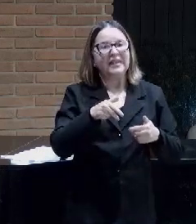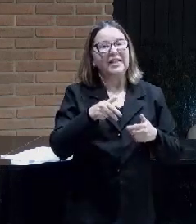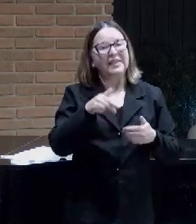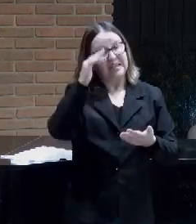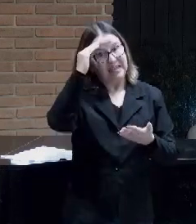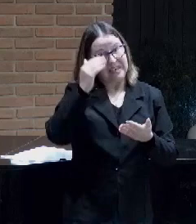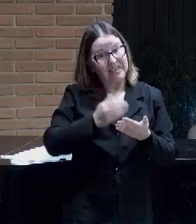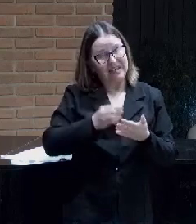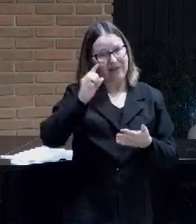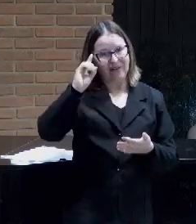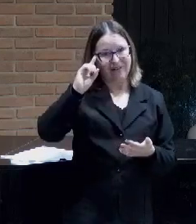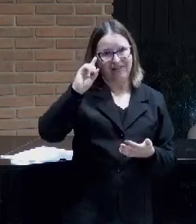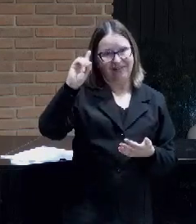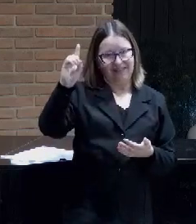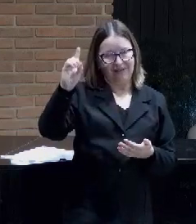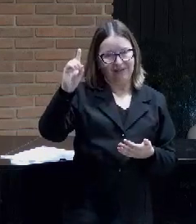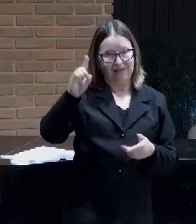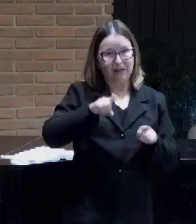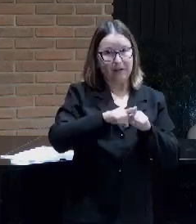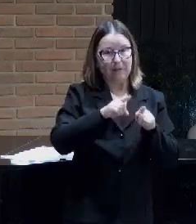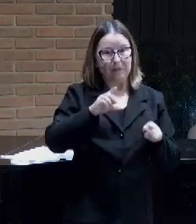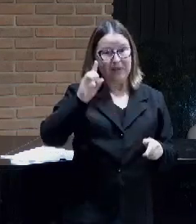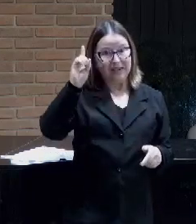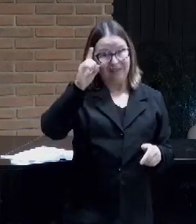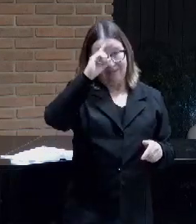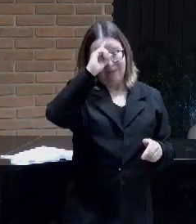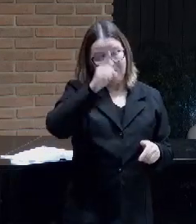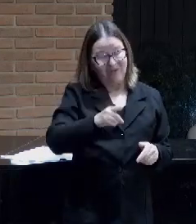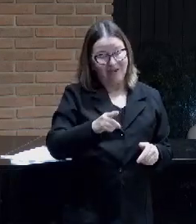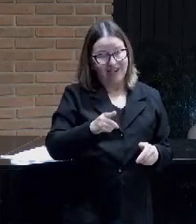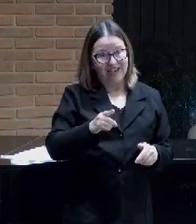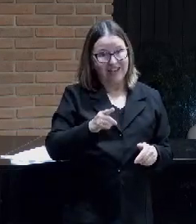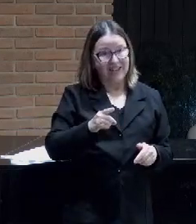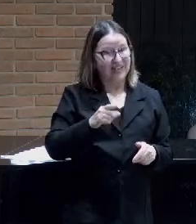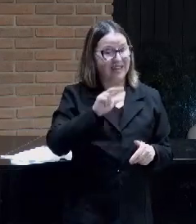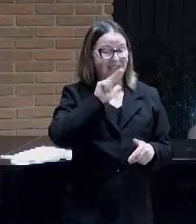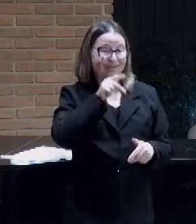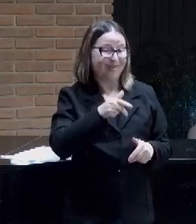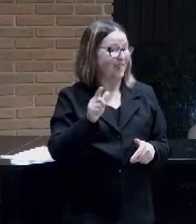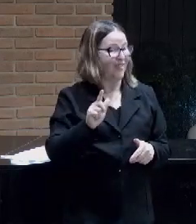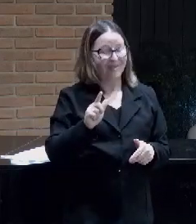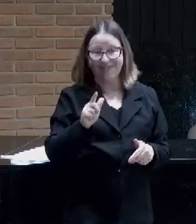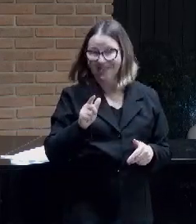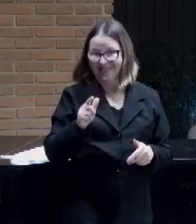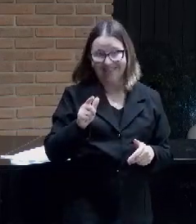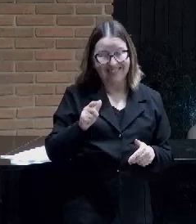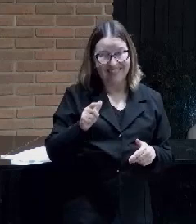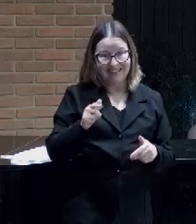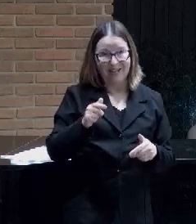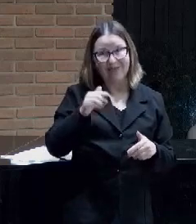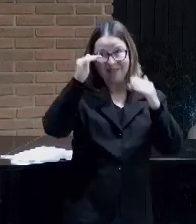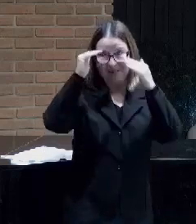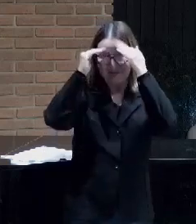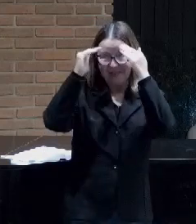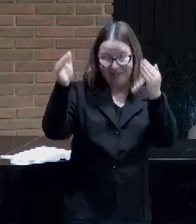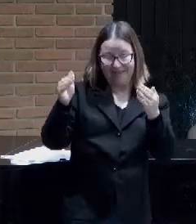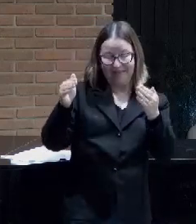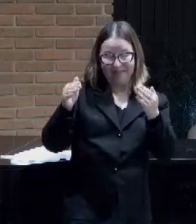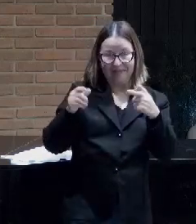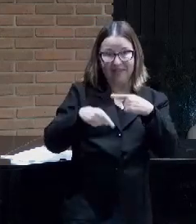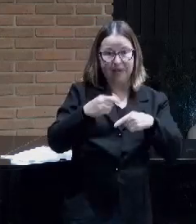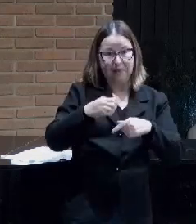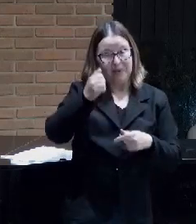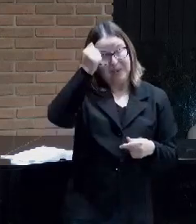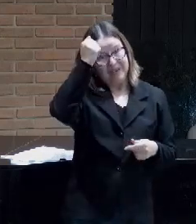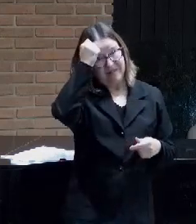optou voluntariamente em não obedecer, Deus traz juízo sobre sua vida, ele se arrepende do seu pecado, volta para os caminhos do Senhor,